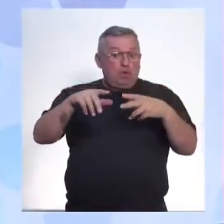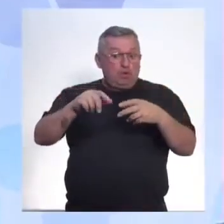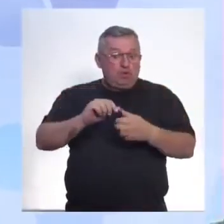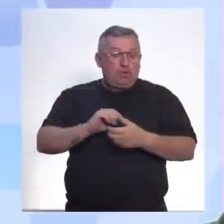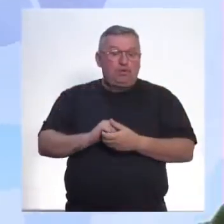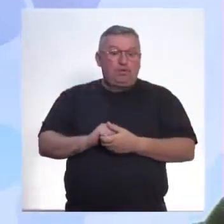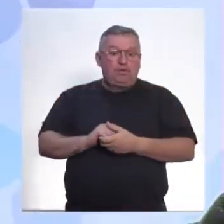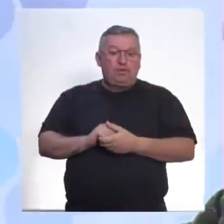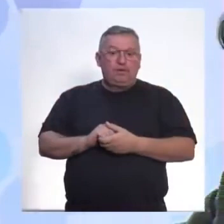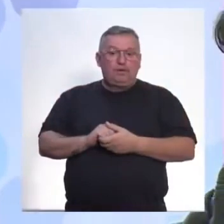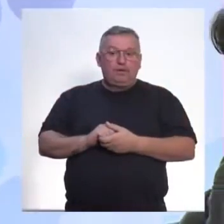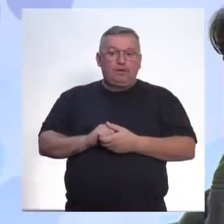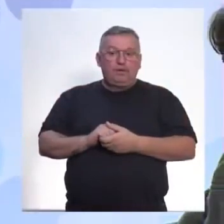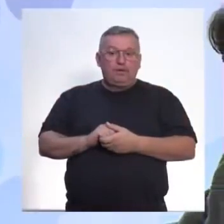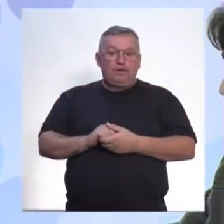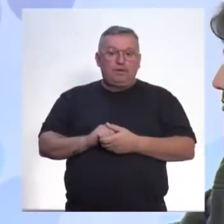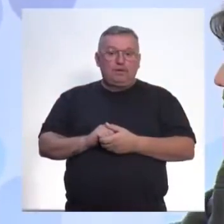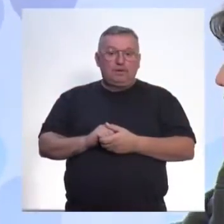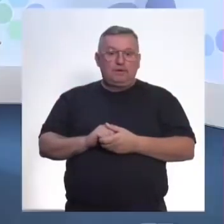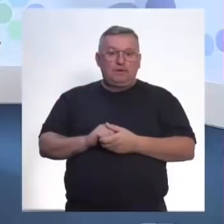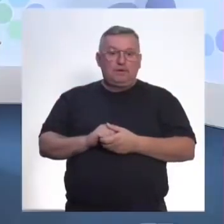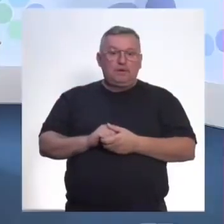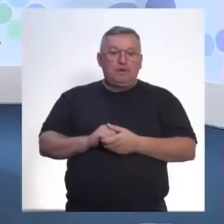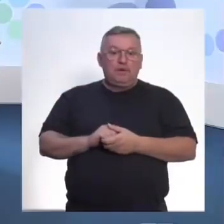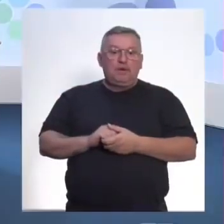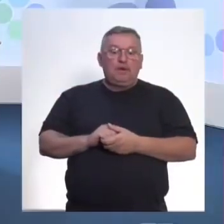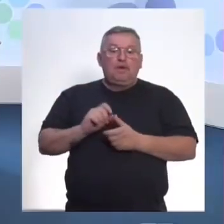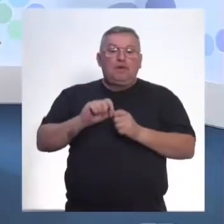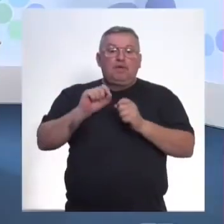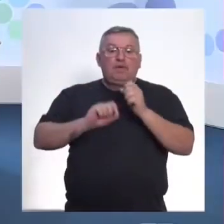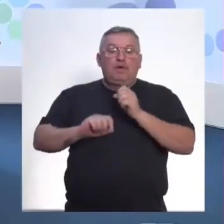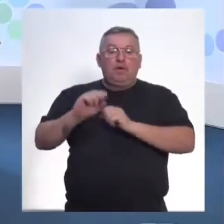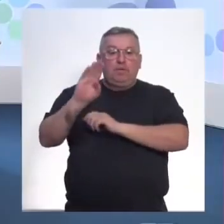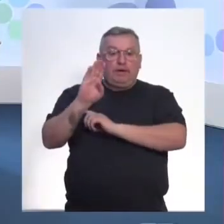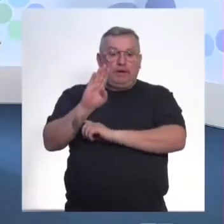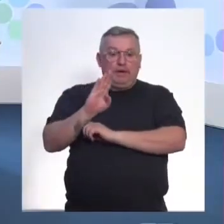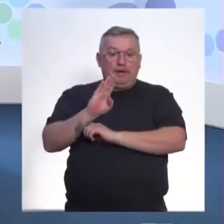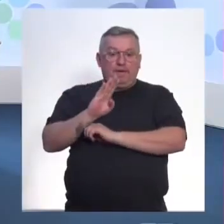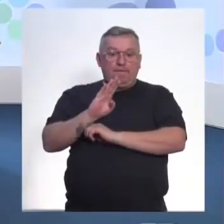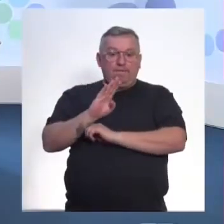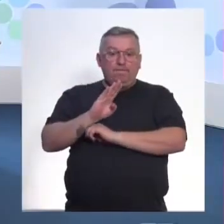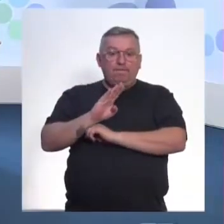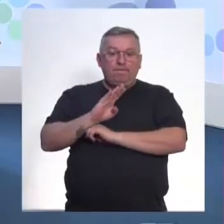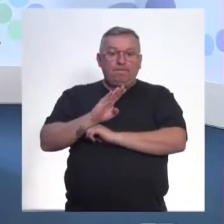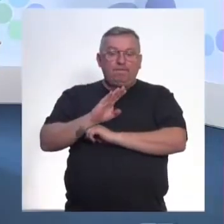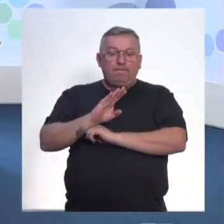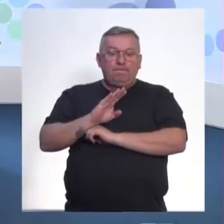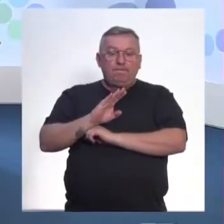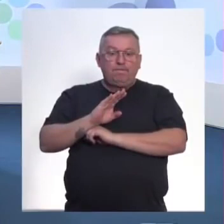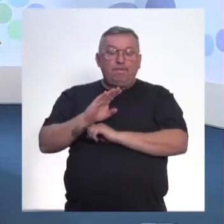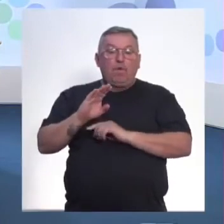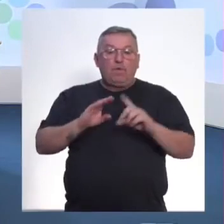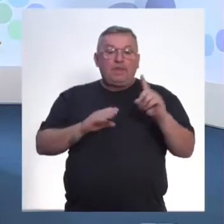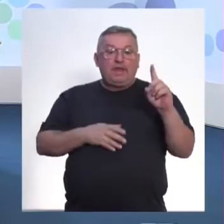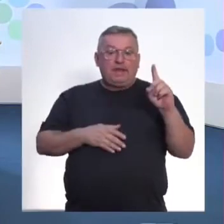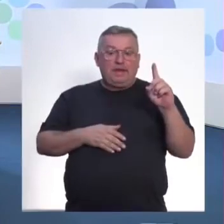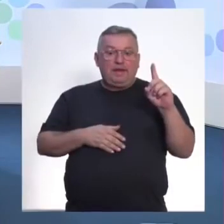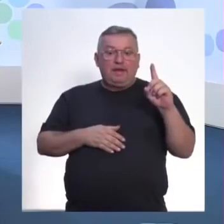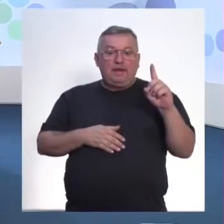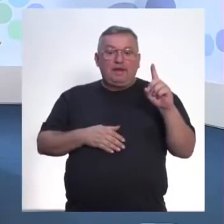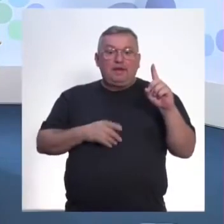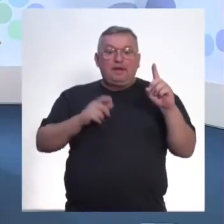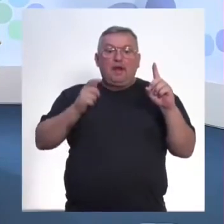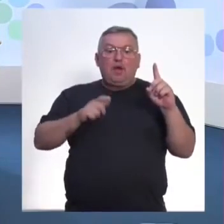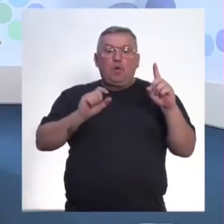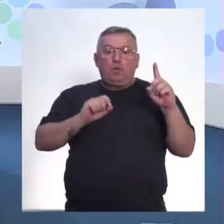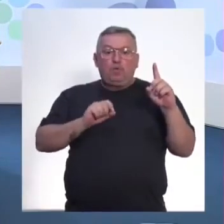Bom, vou aproveitar, Jonas, não vou fazer todos, mas vou fazer aqui o ponto D. Né? Você pode me ajudar? Esse ponto D está marcado